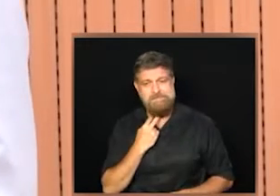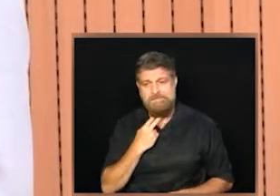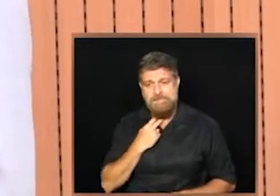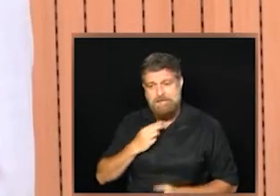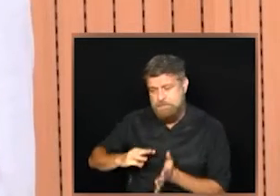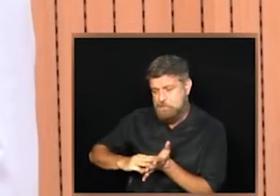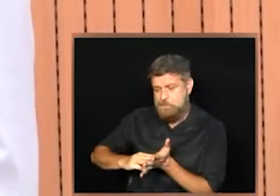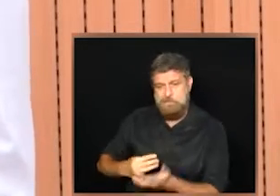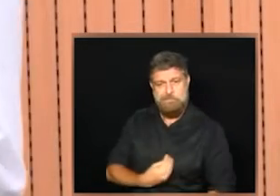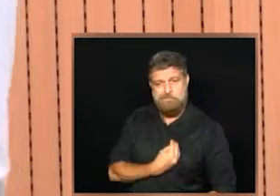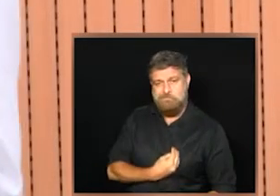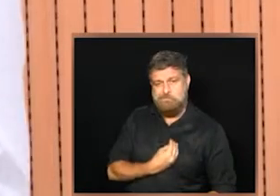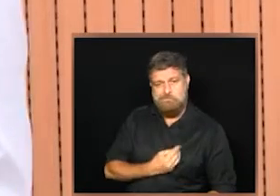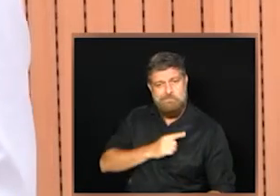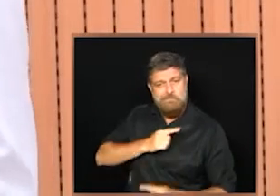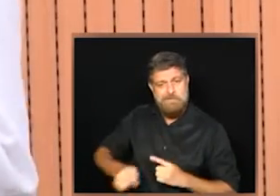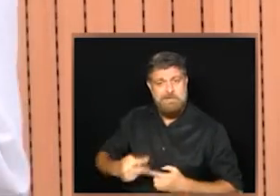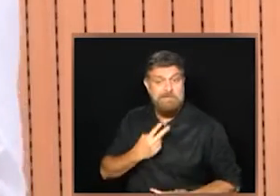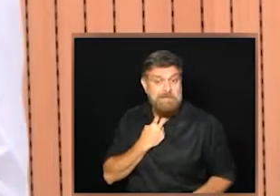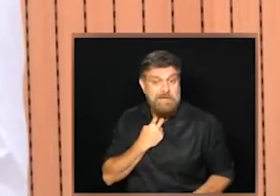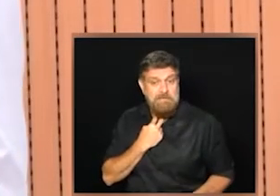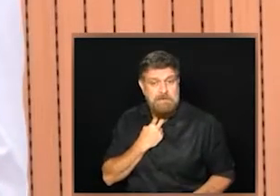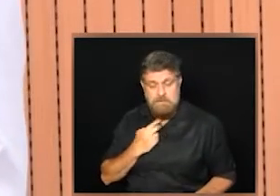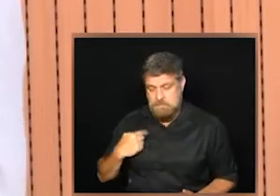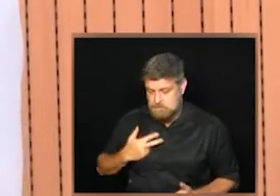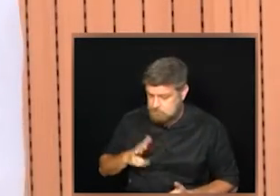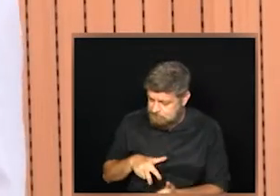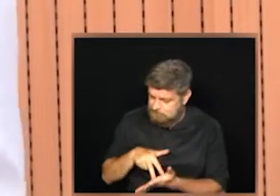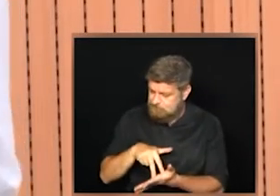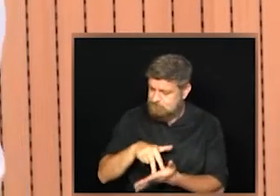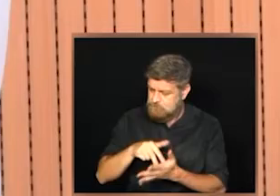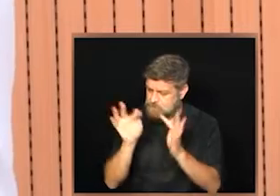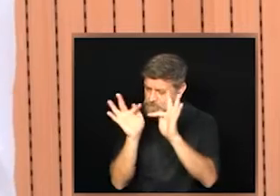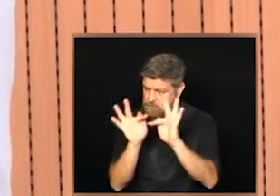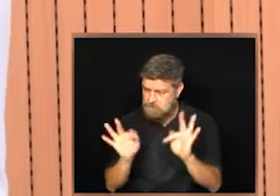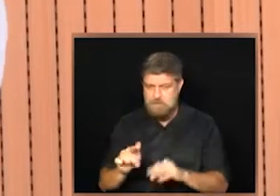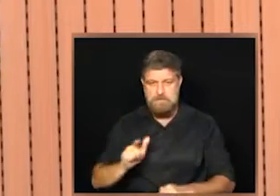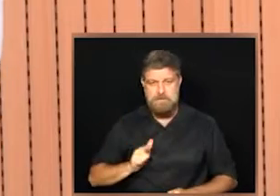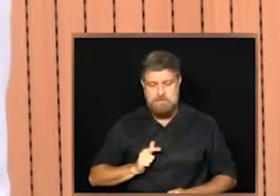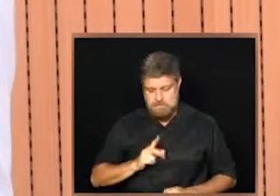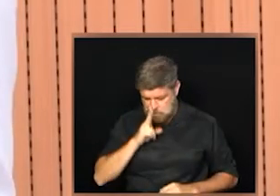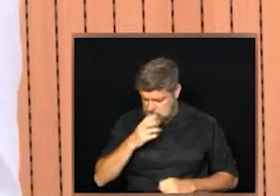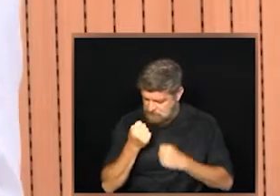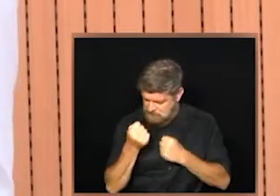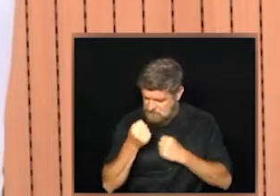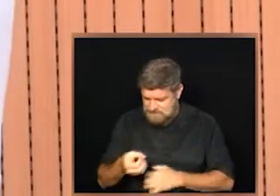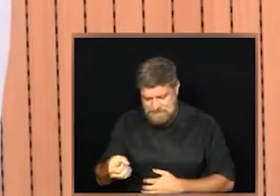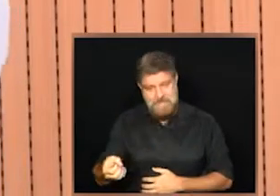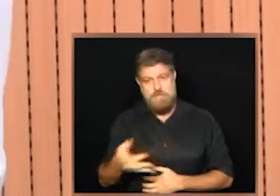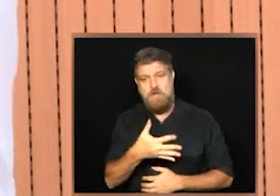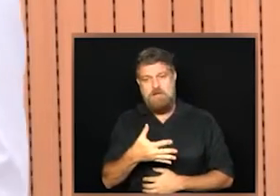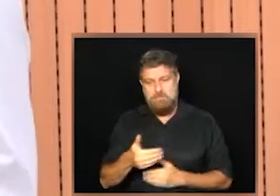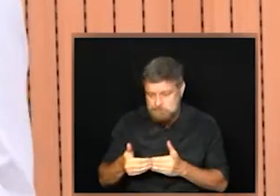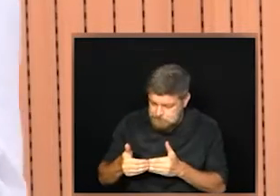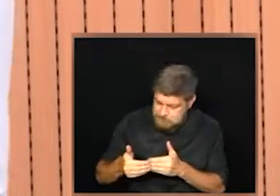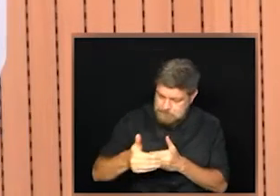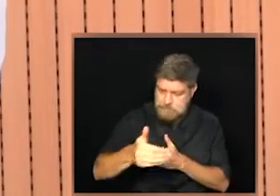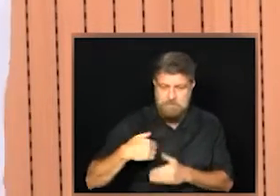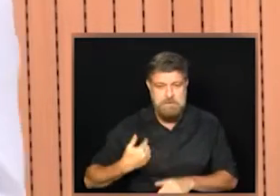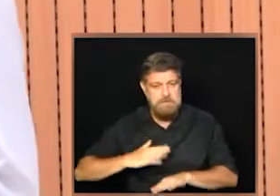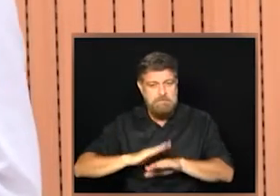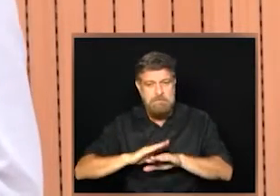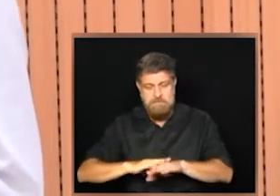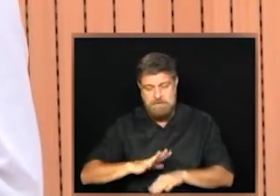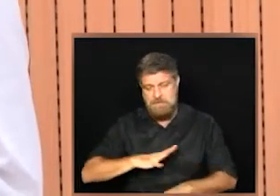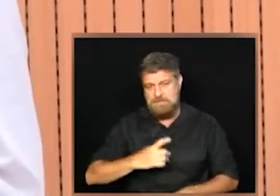membros. Então, dizer que estão todos empenhados, estou muito feliz que parece que carregaram as baterias, voltaram todos com a bateria carregada para a gente fazer o que a